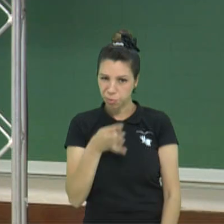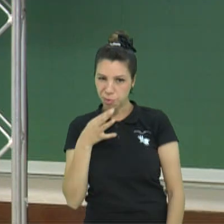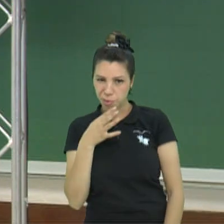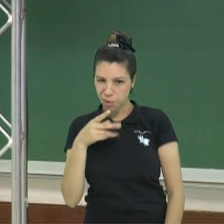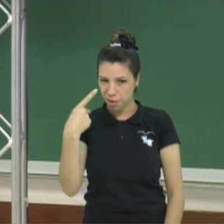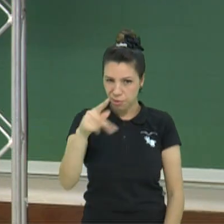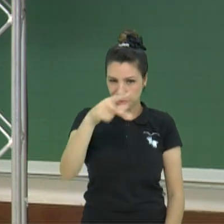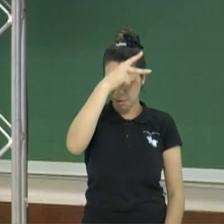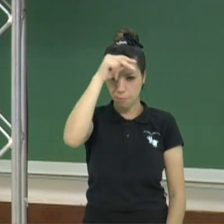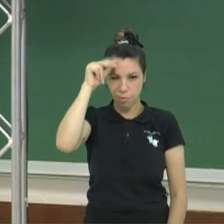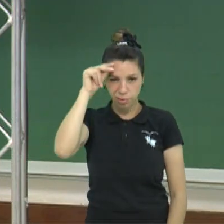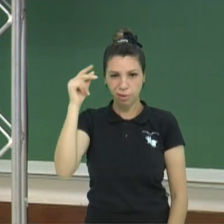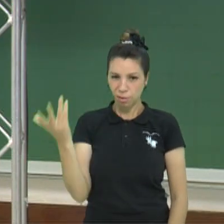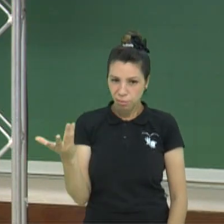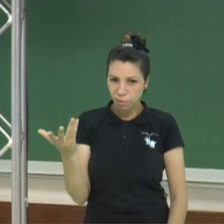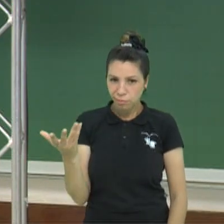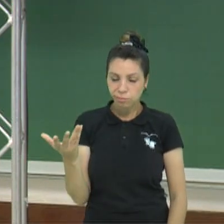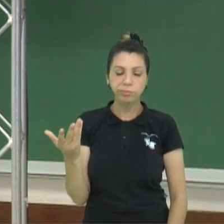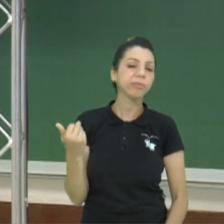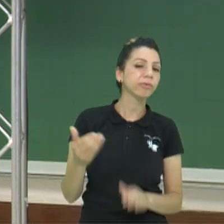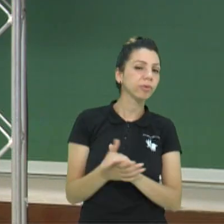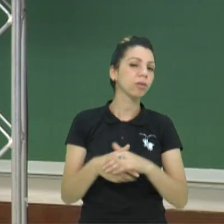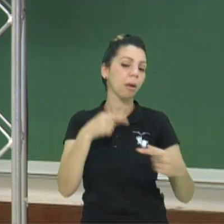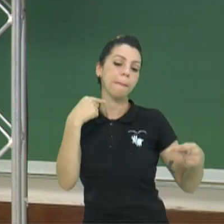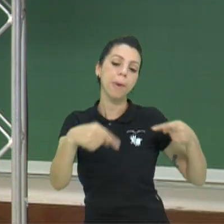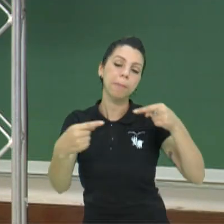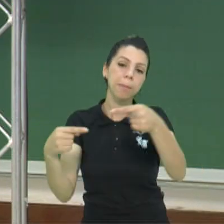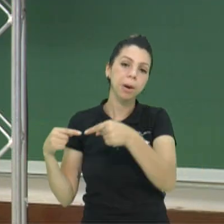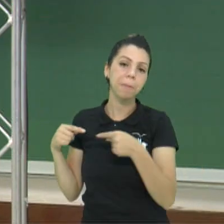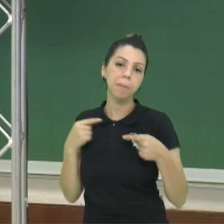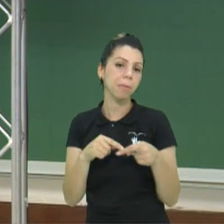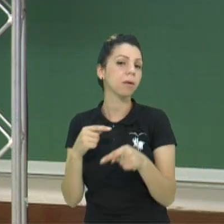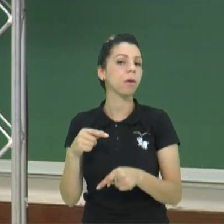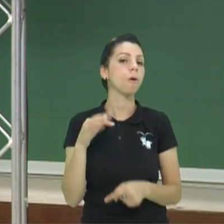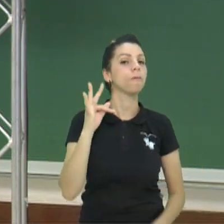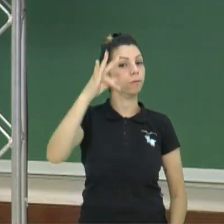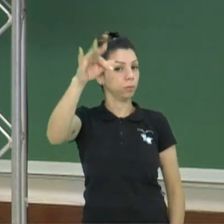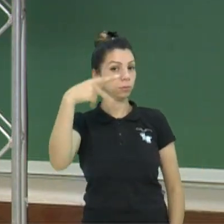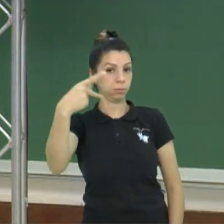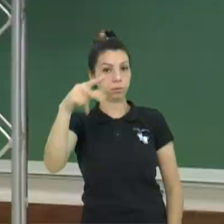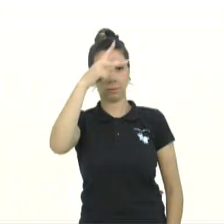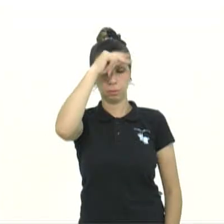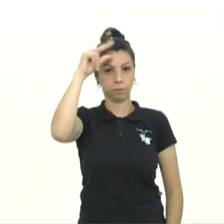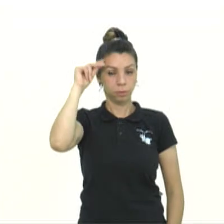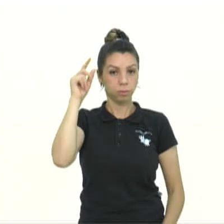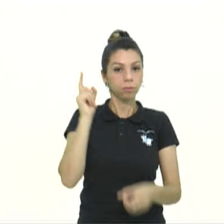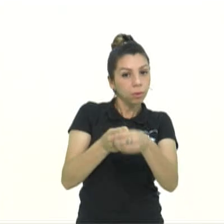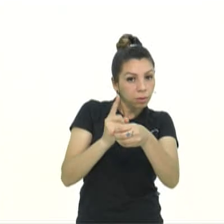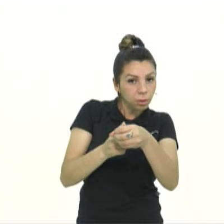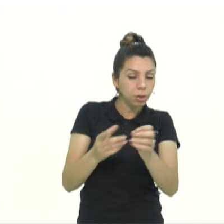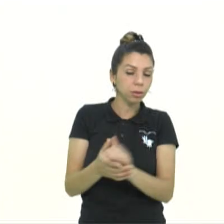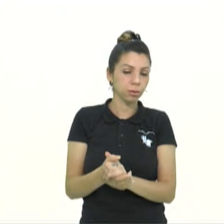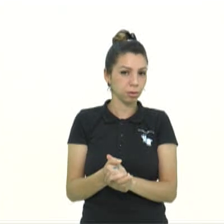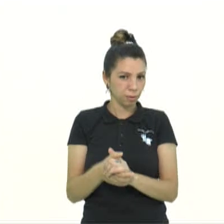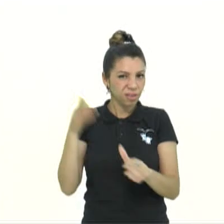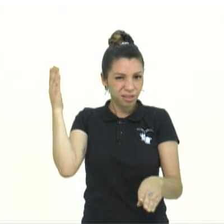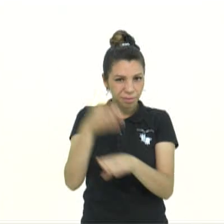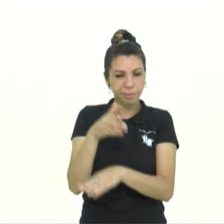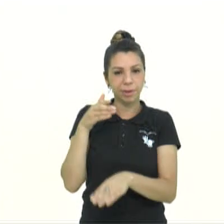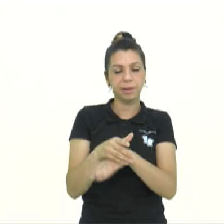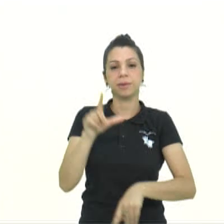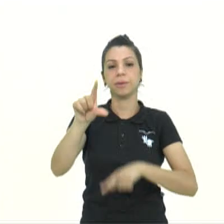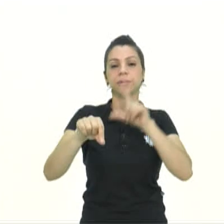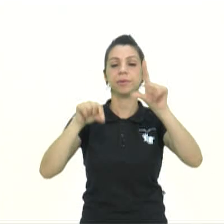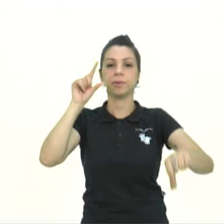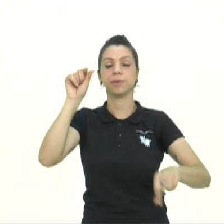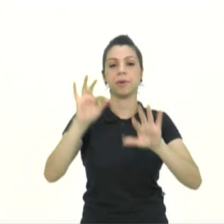município? Você está discutindo o futuro do seu município? Você participa das escolhas eleitorais da sua